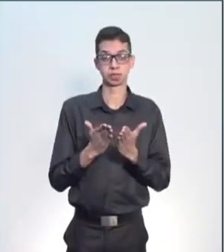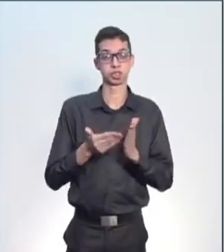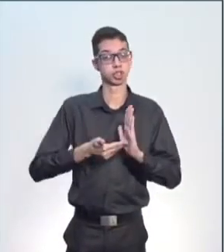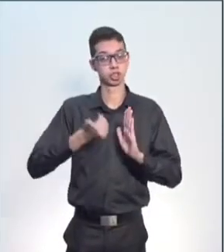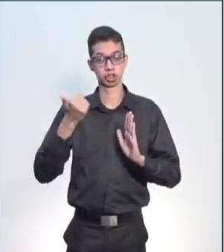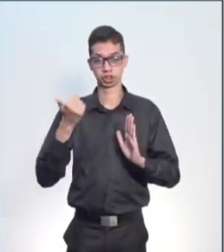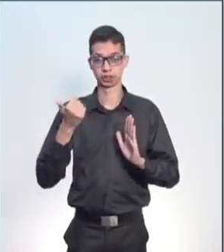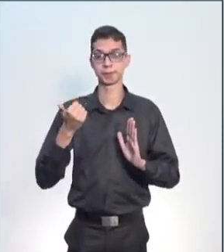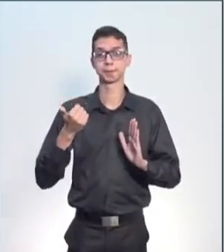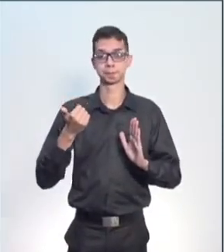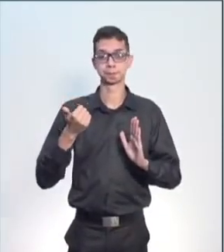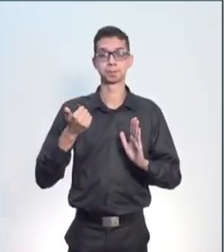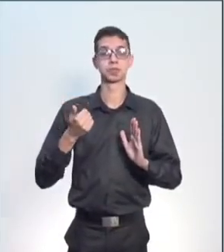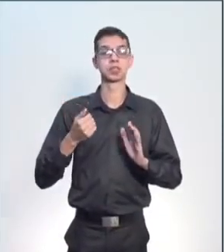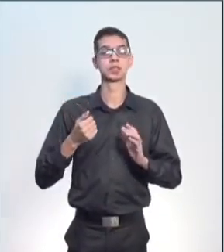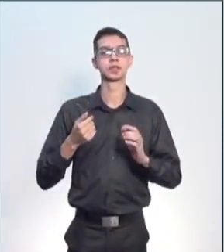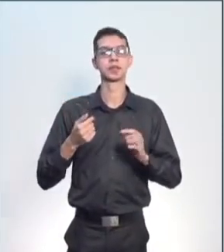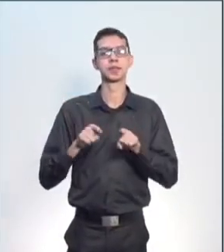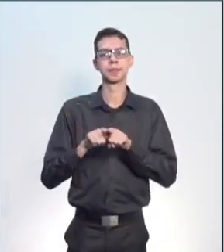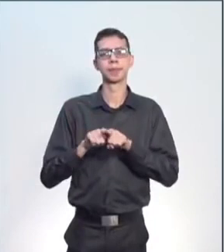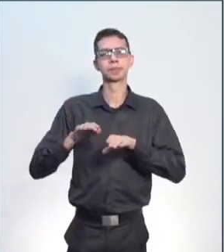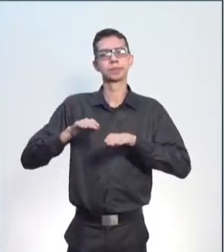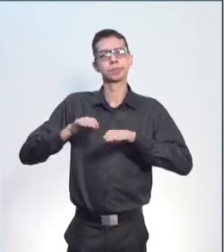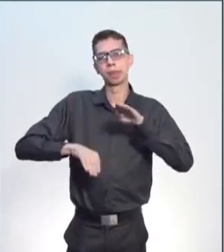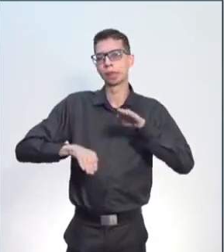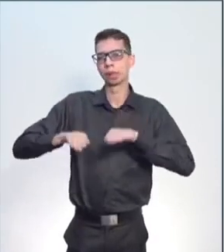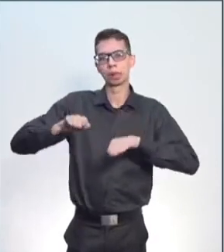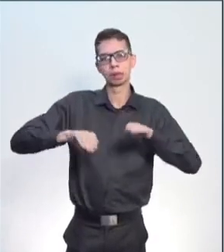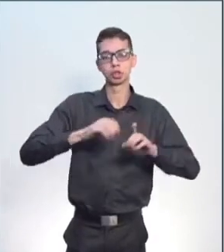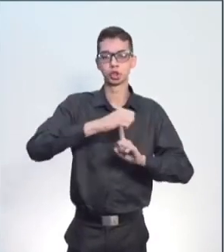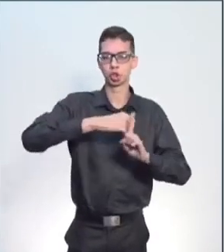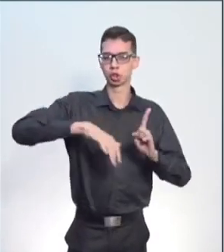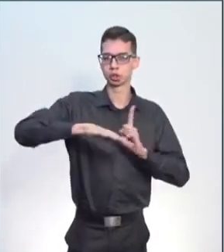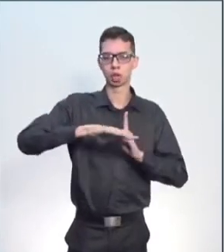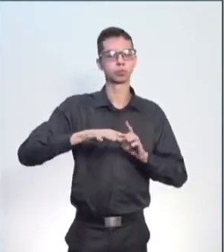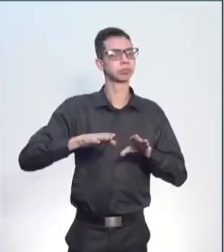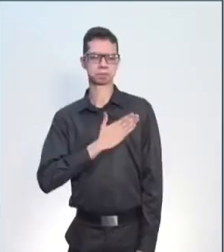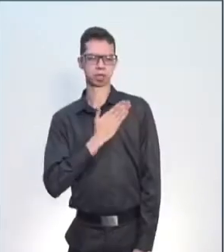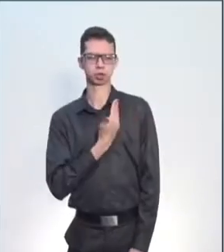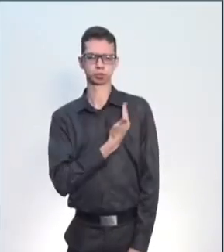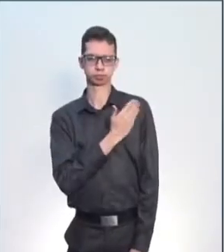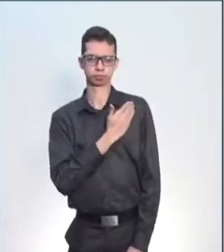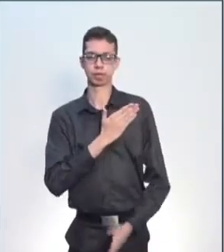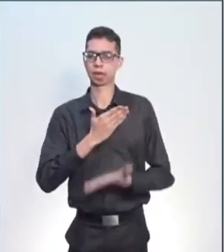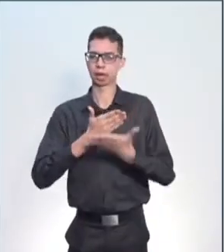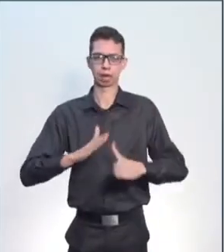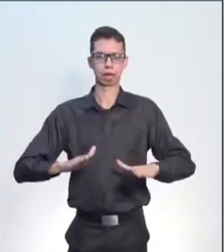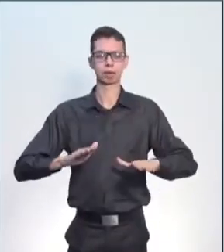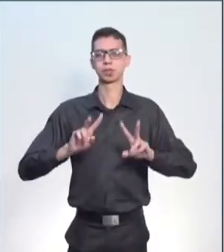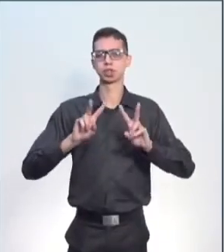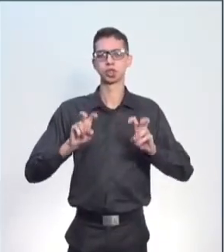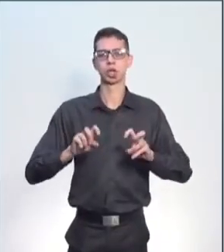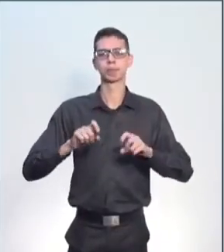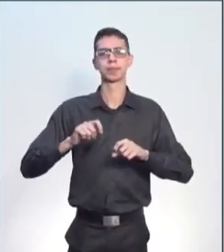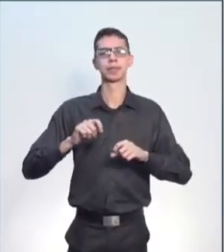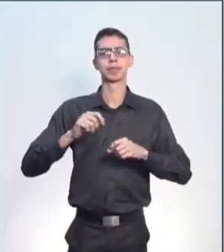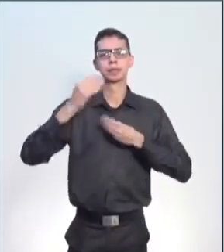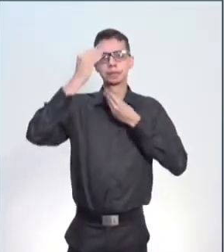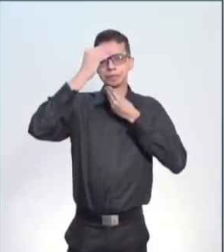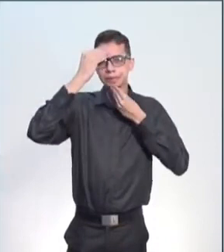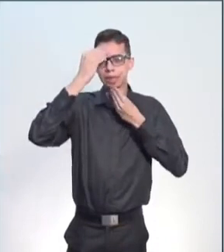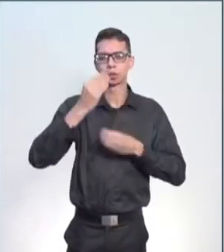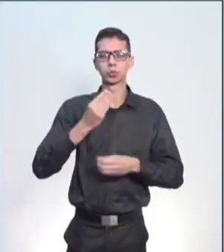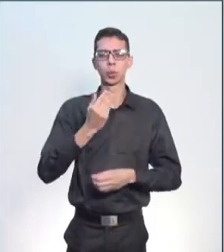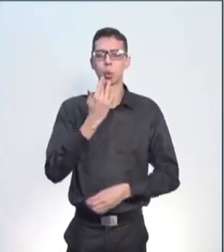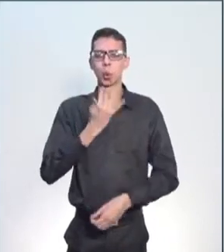regionais. 4. Promover o bem de todos, sem preconceitos de origem, raça, sexo. Então, aqui a gente tem uma série